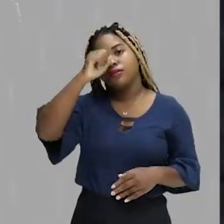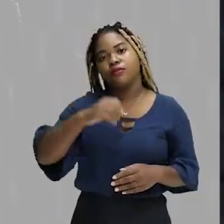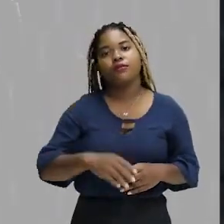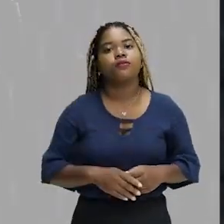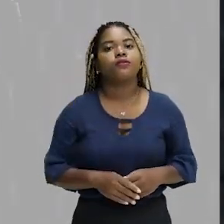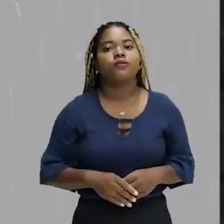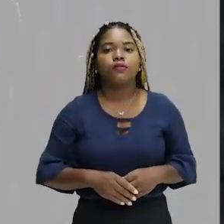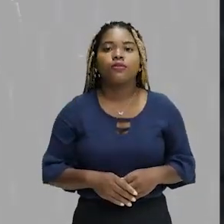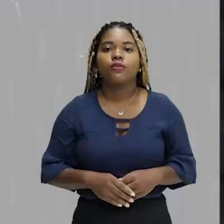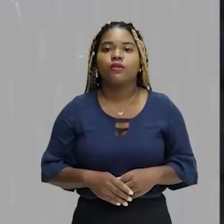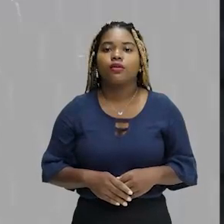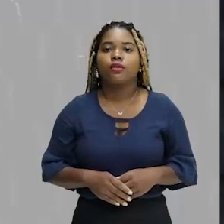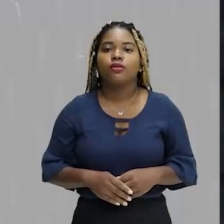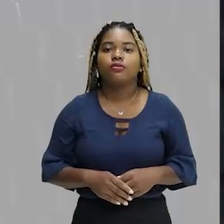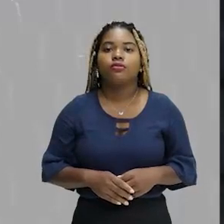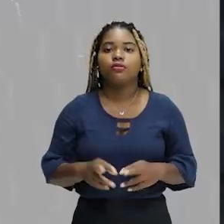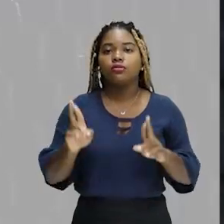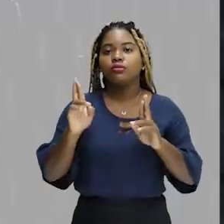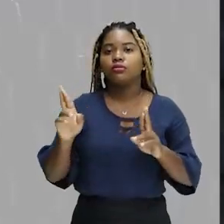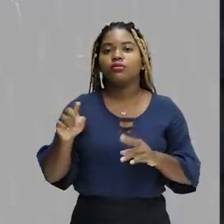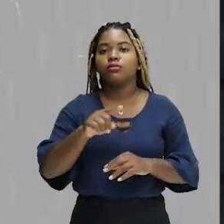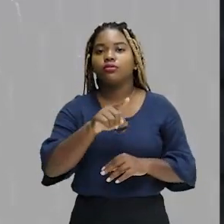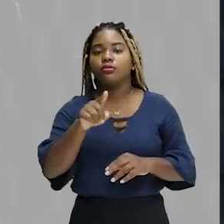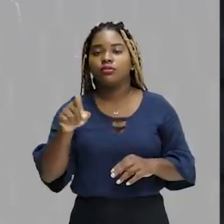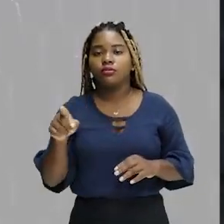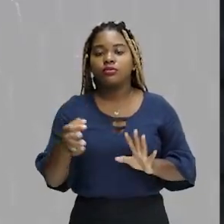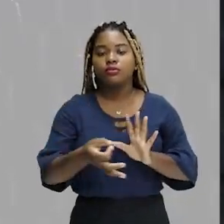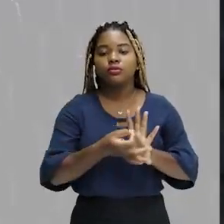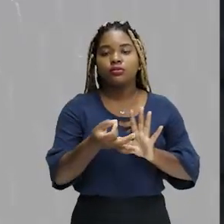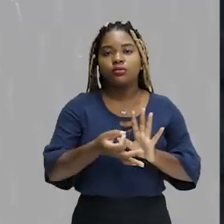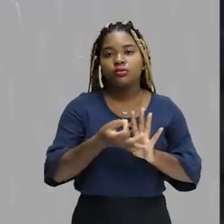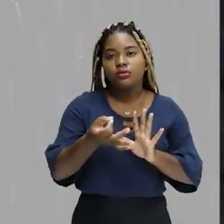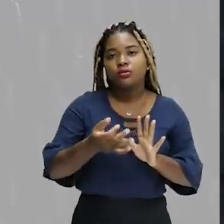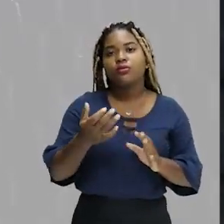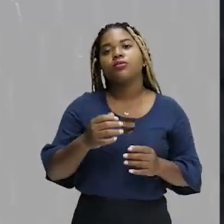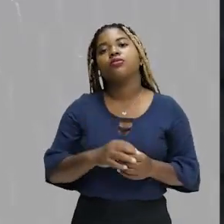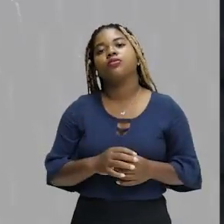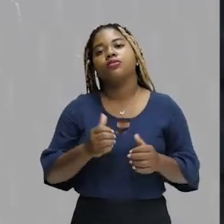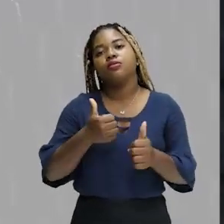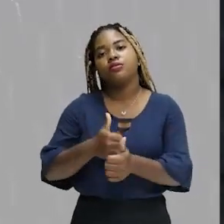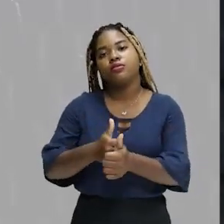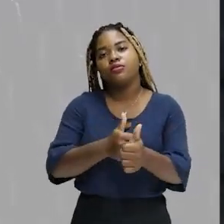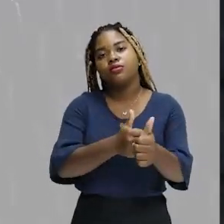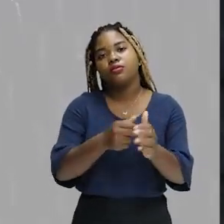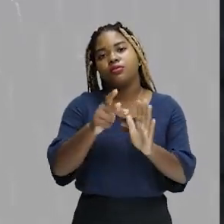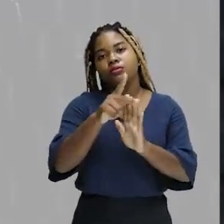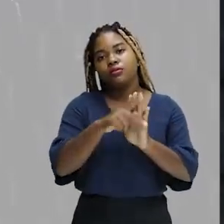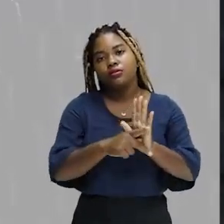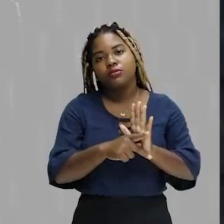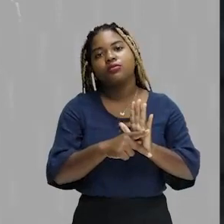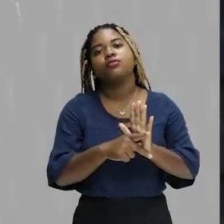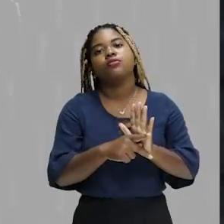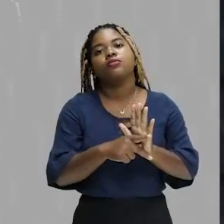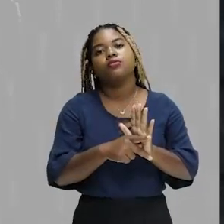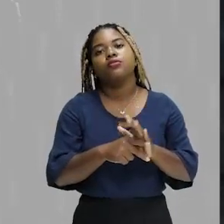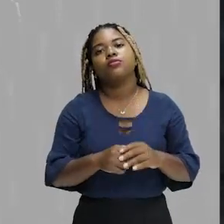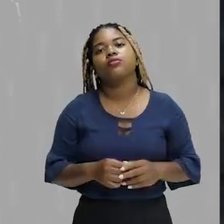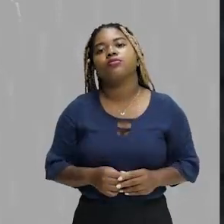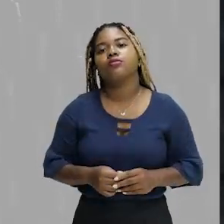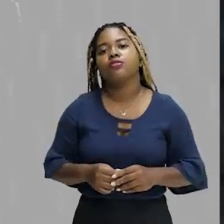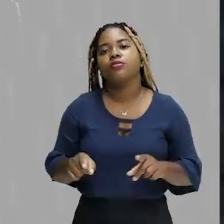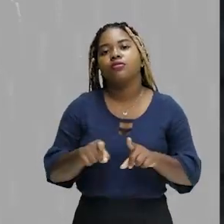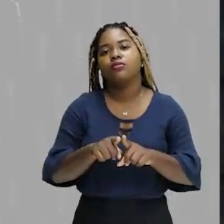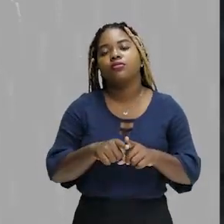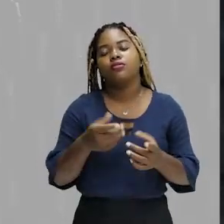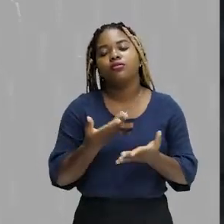Aprendendo. Turma, espero que vocês estejam aproveitando essas aulas, acompanhando o nosso projeto,